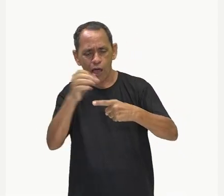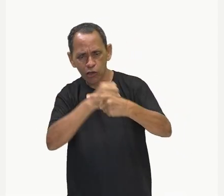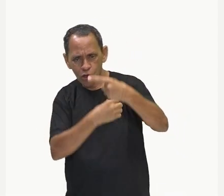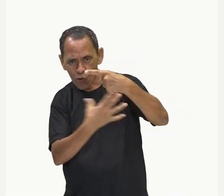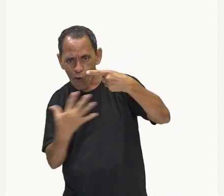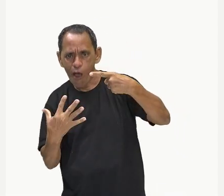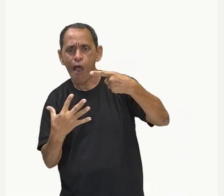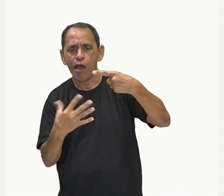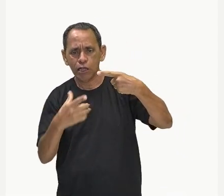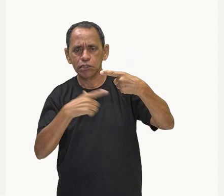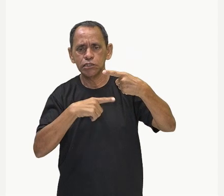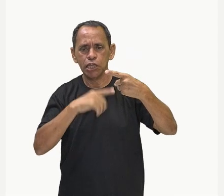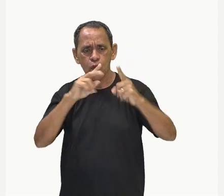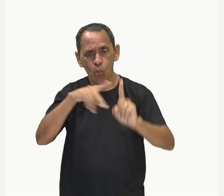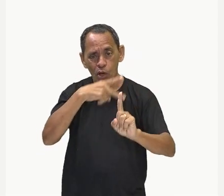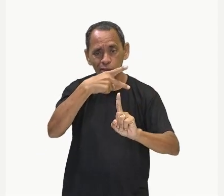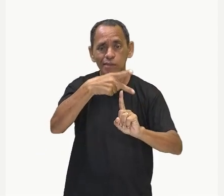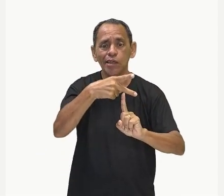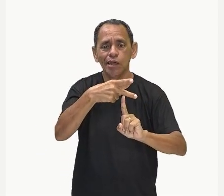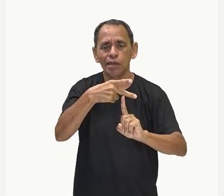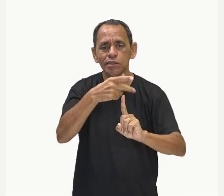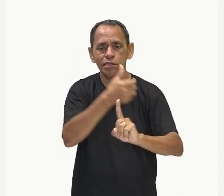de 10 no